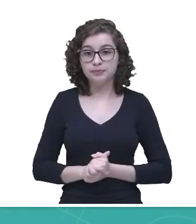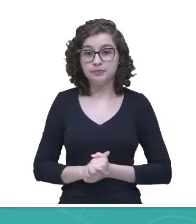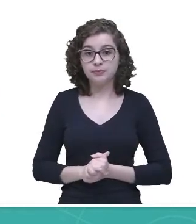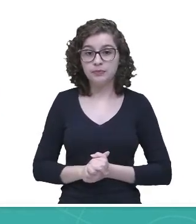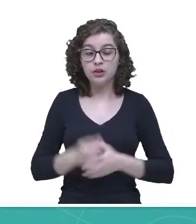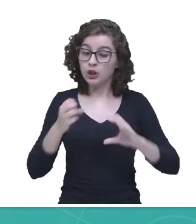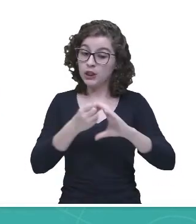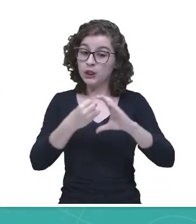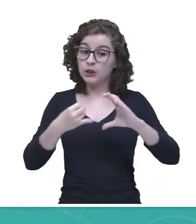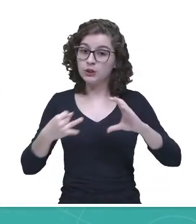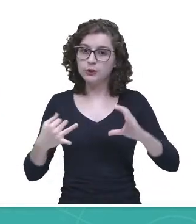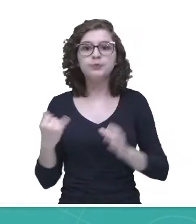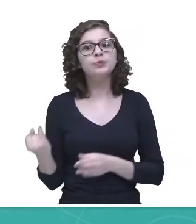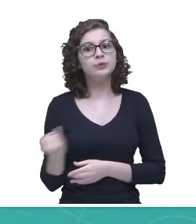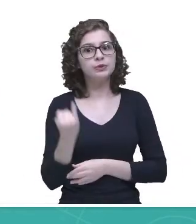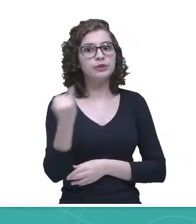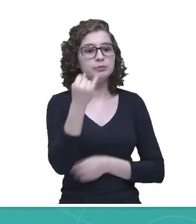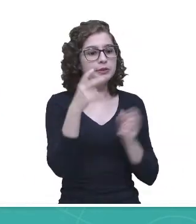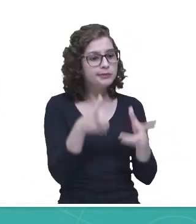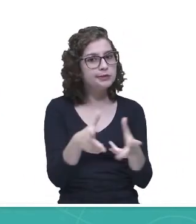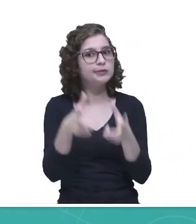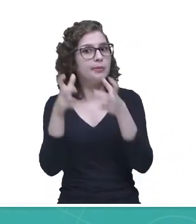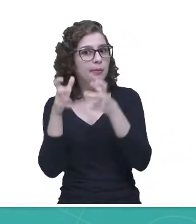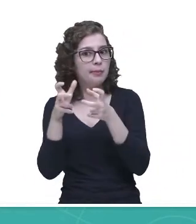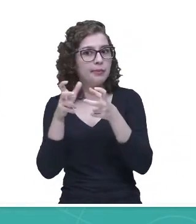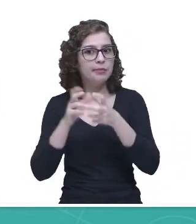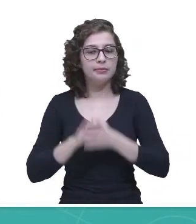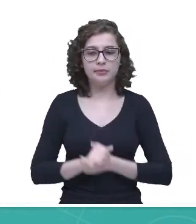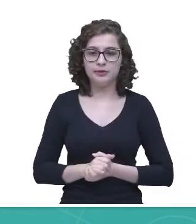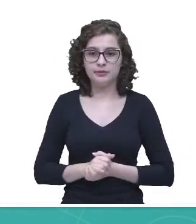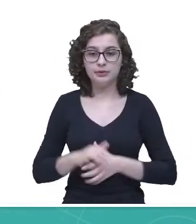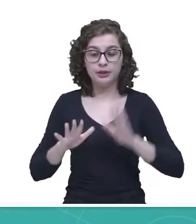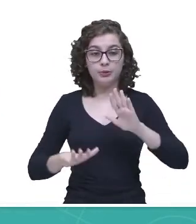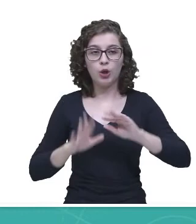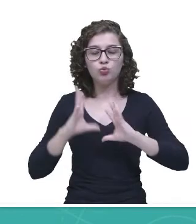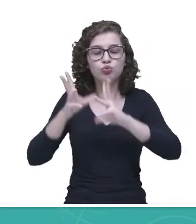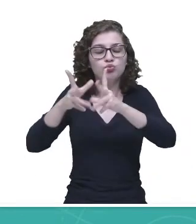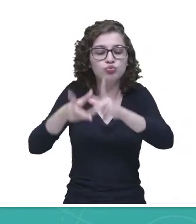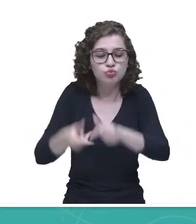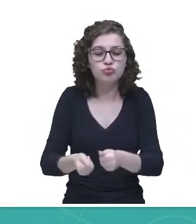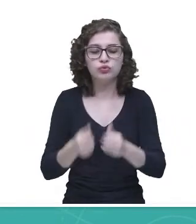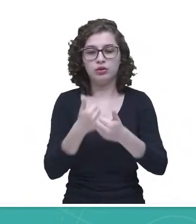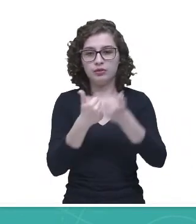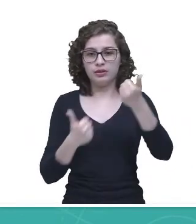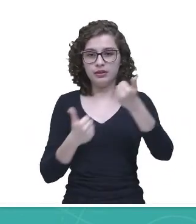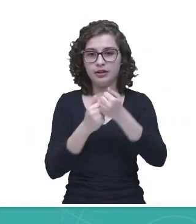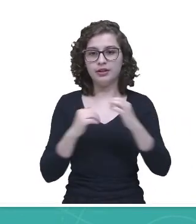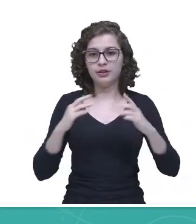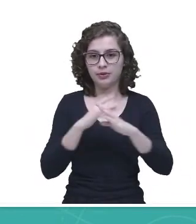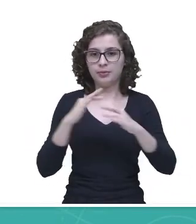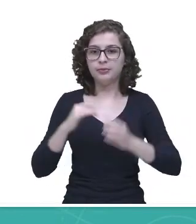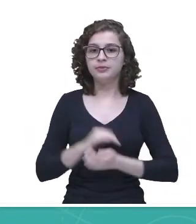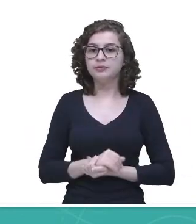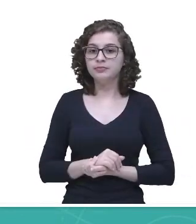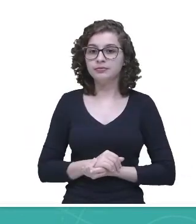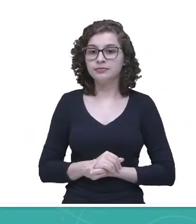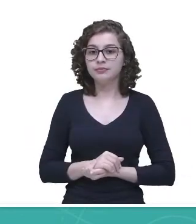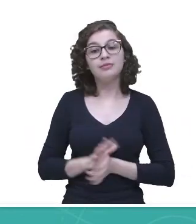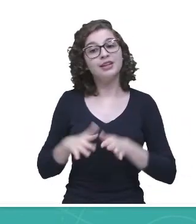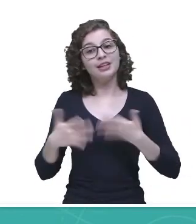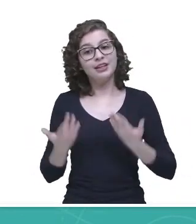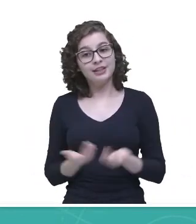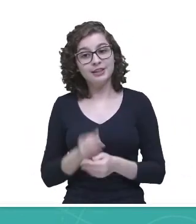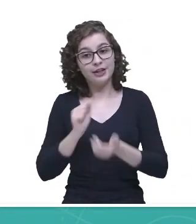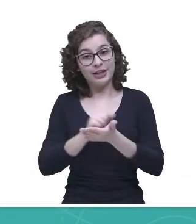vão ser levados em consideração e aí nós vamos ter uma hierarquia urbana. Então, esse foi o nosso Exercitando de